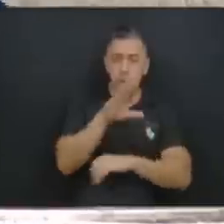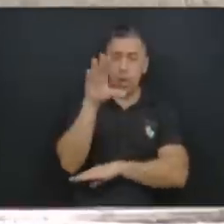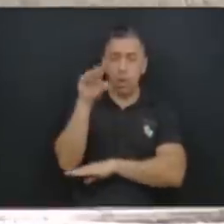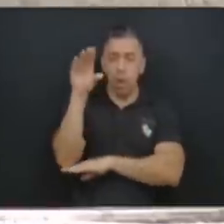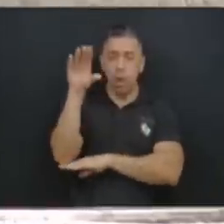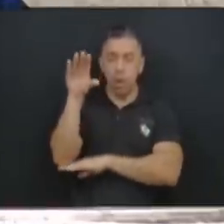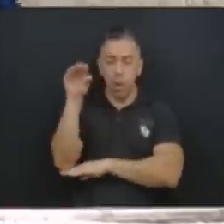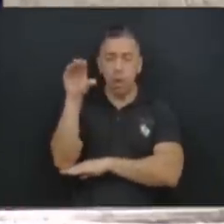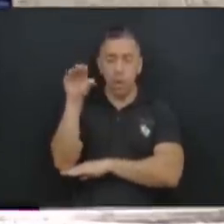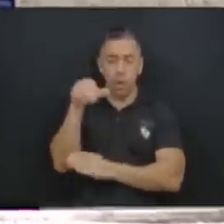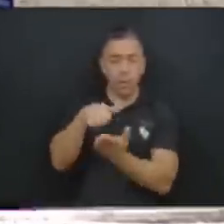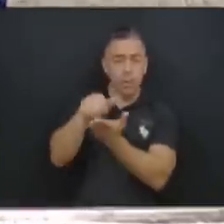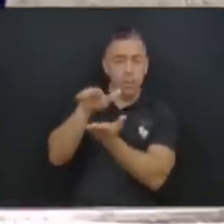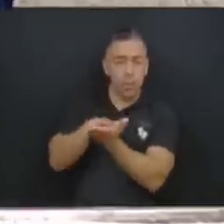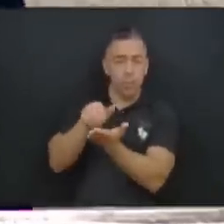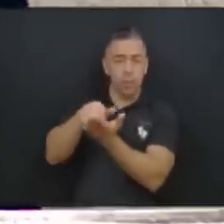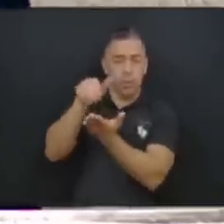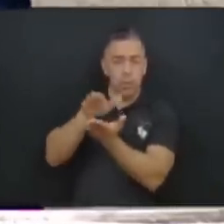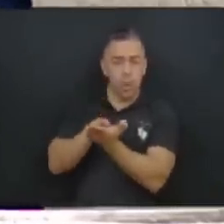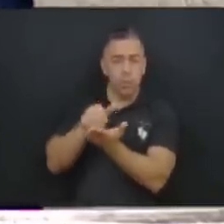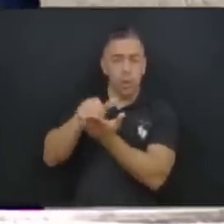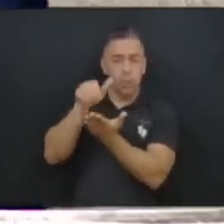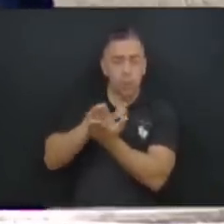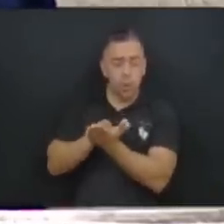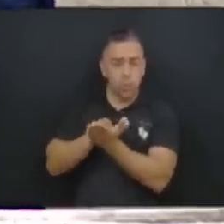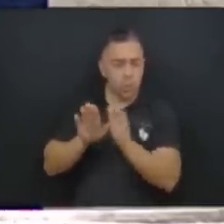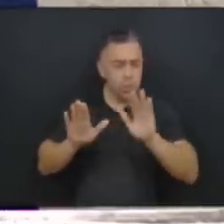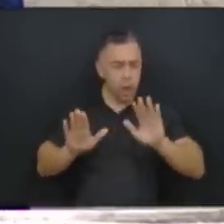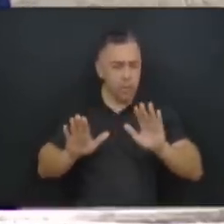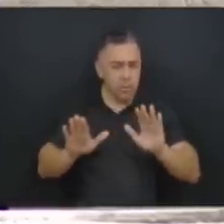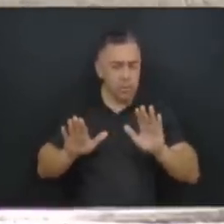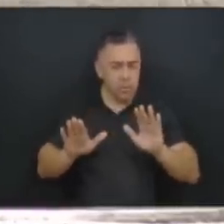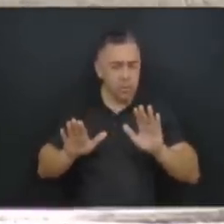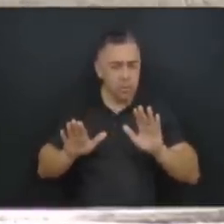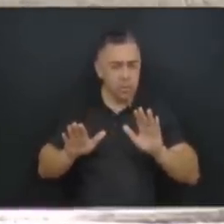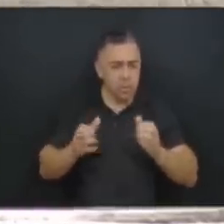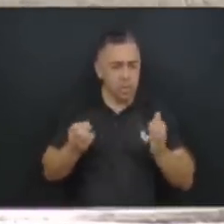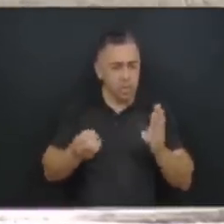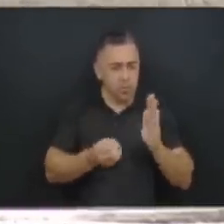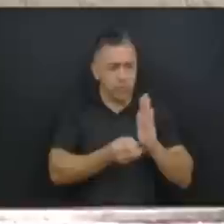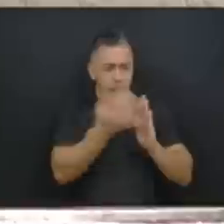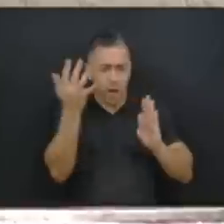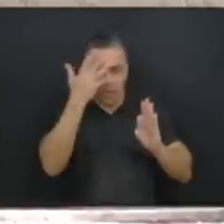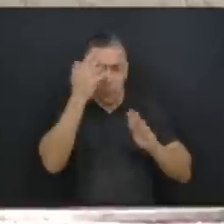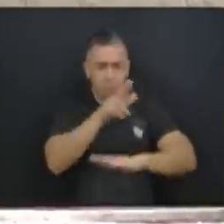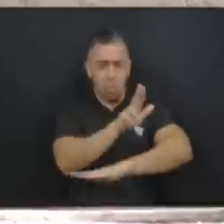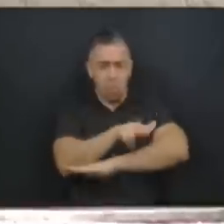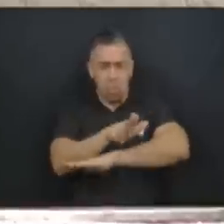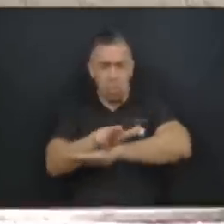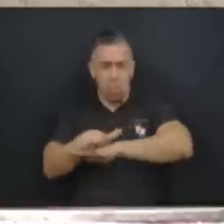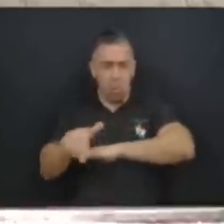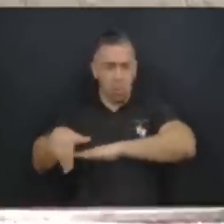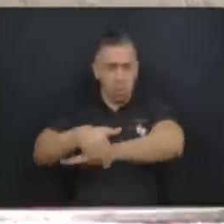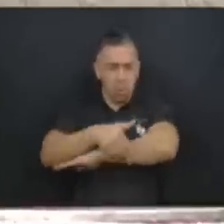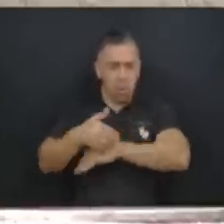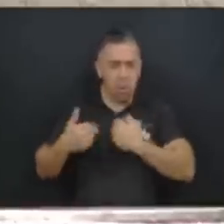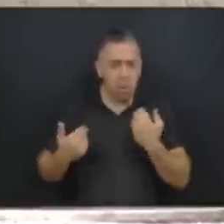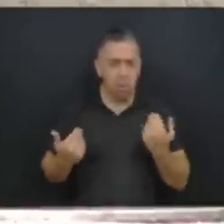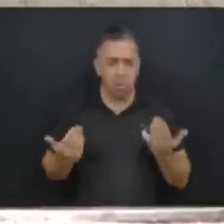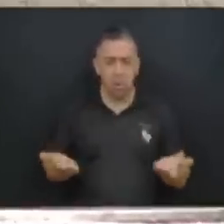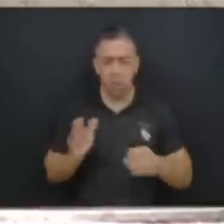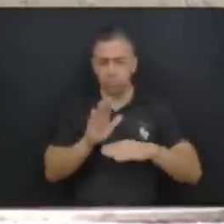dos nossos irmãos e irmãs o que que eu sou mais que eles o sangue se